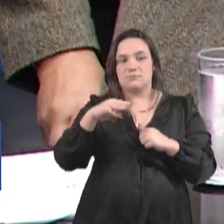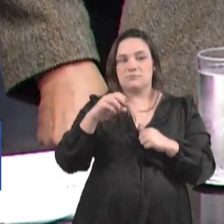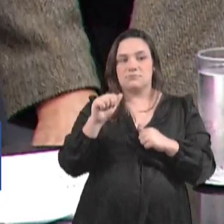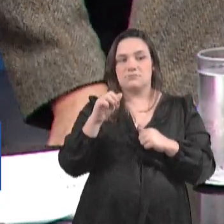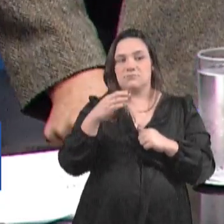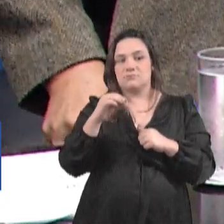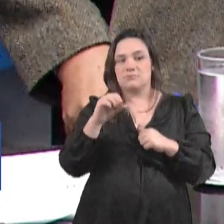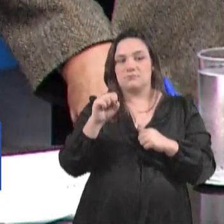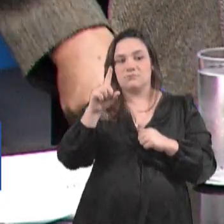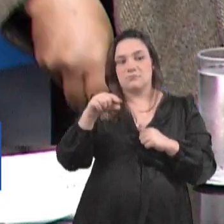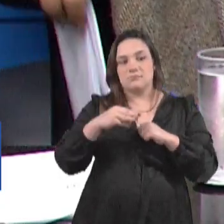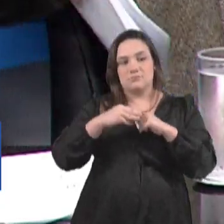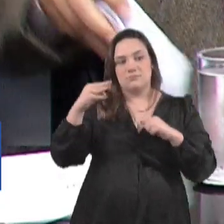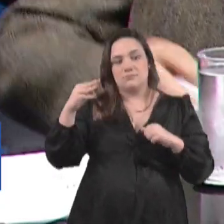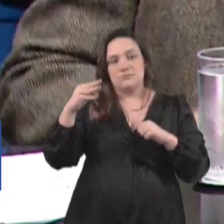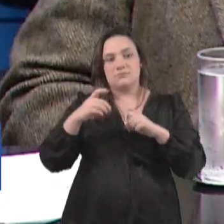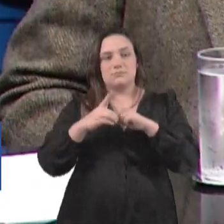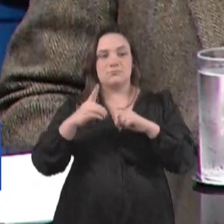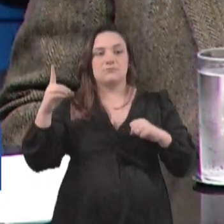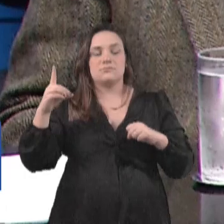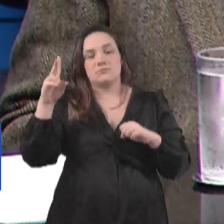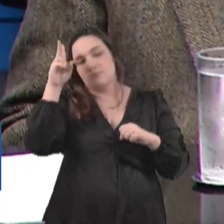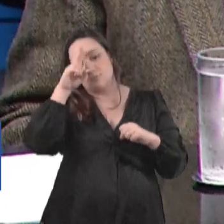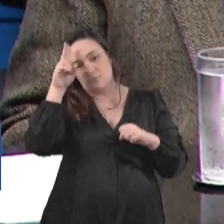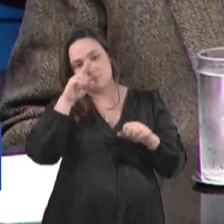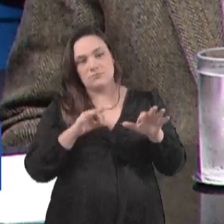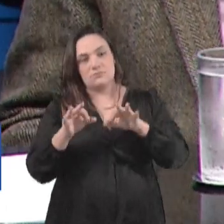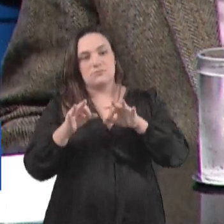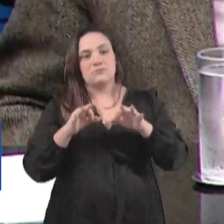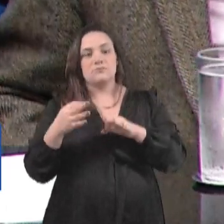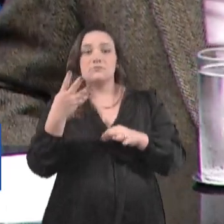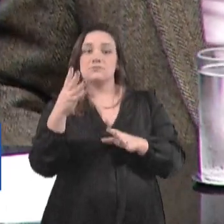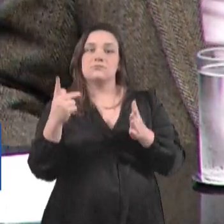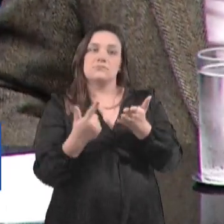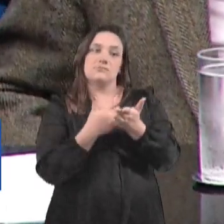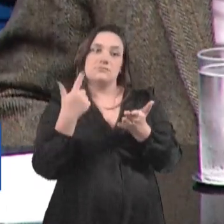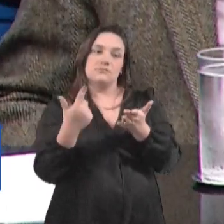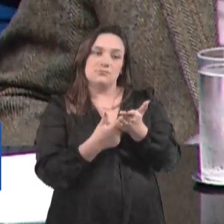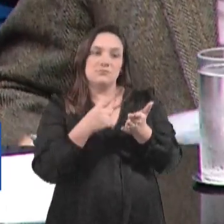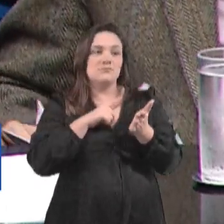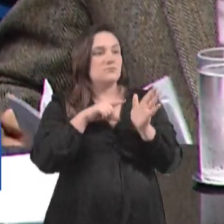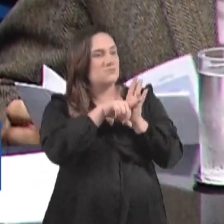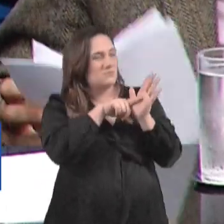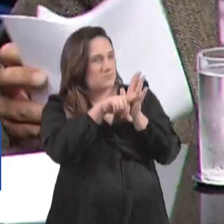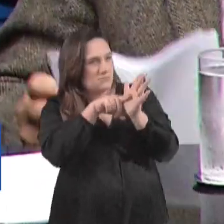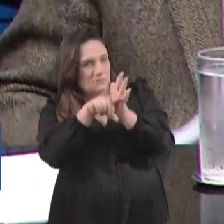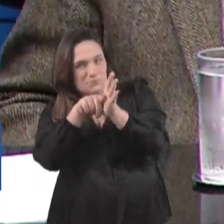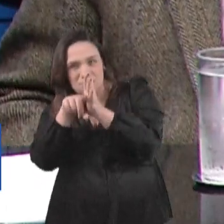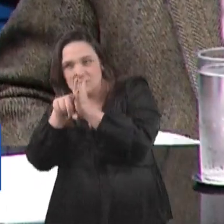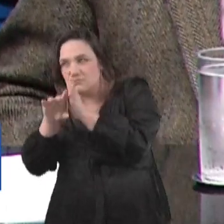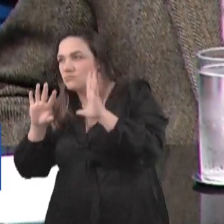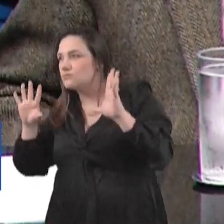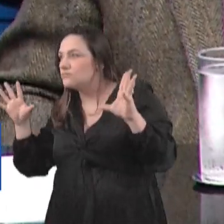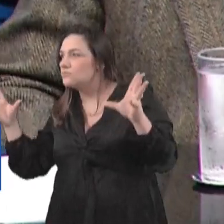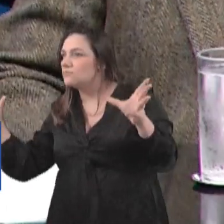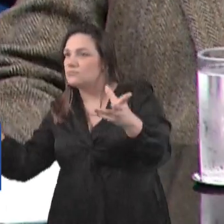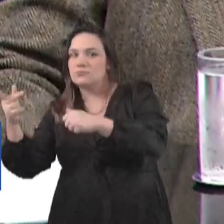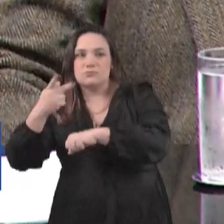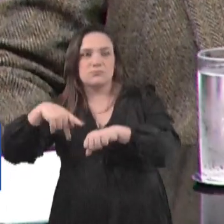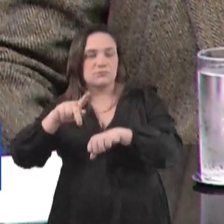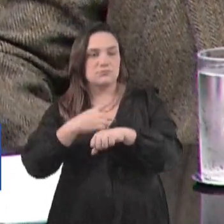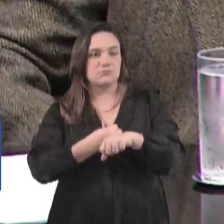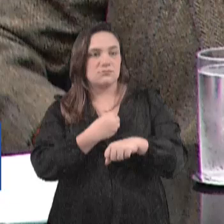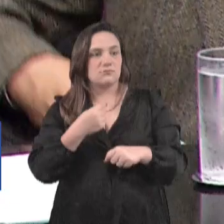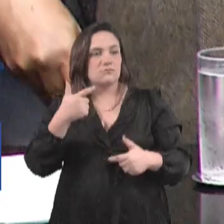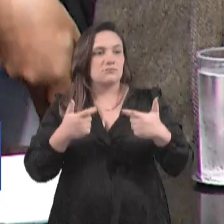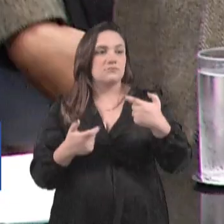mestre e doutor em História. Organizou 4 livros, reunindo pesquisadores de todos os países que participaram da